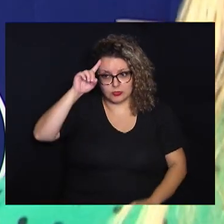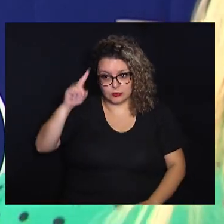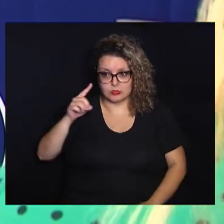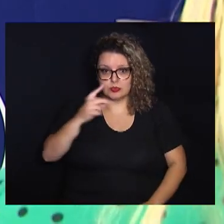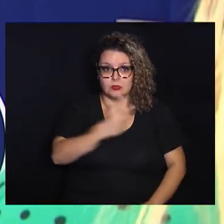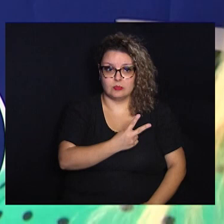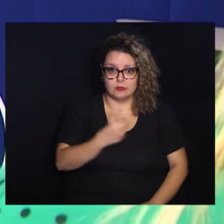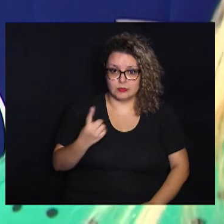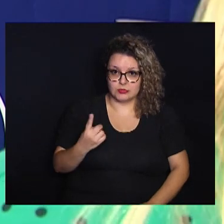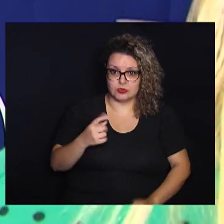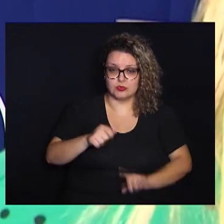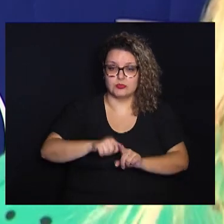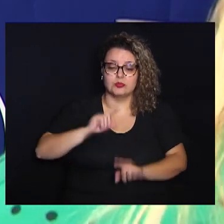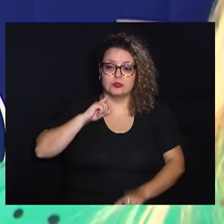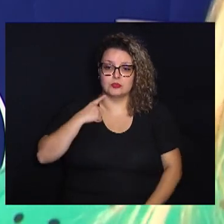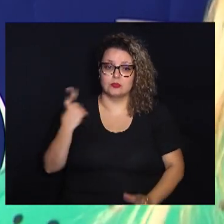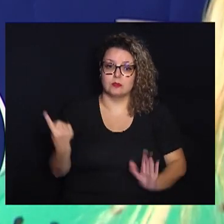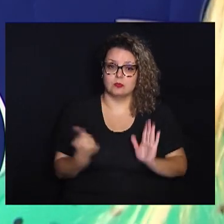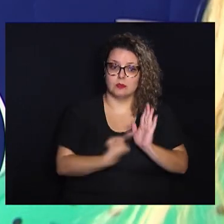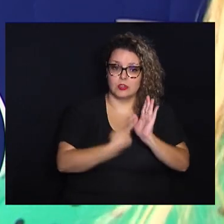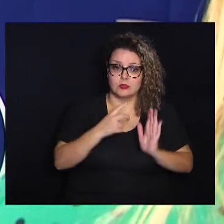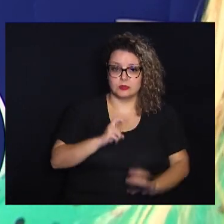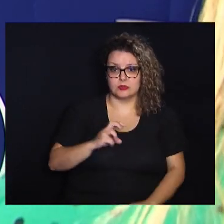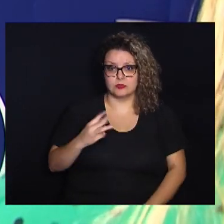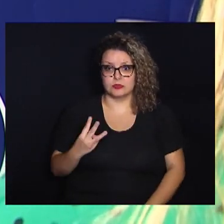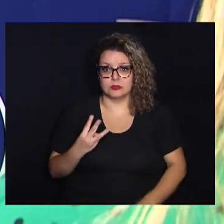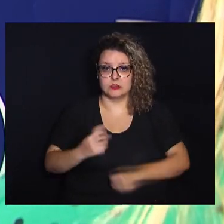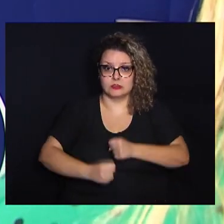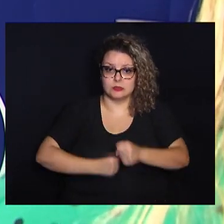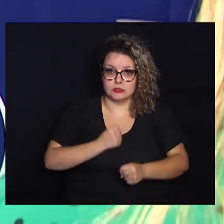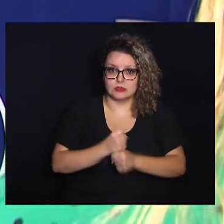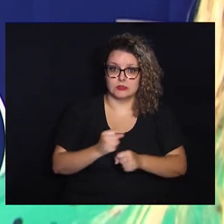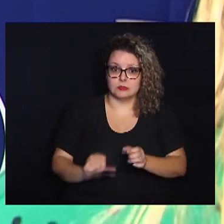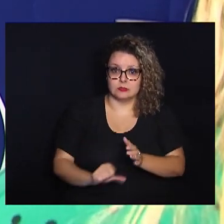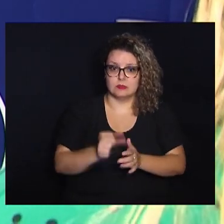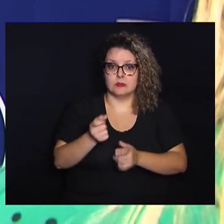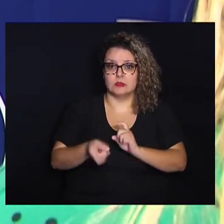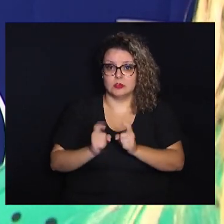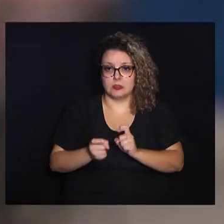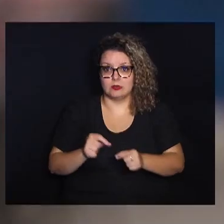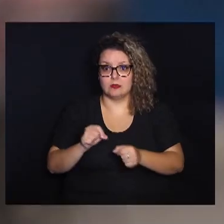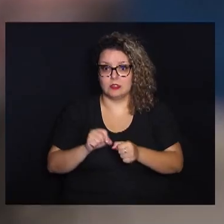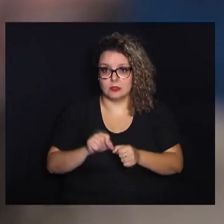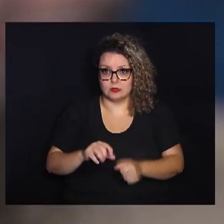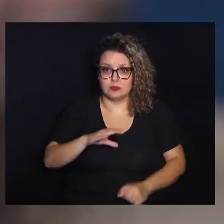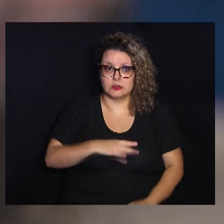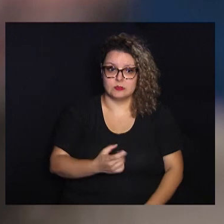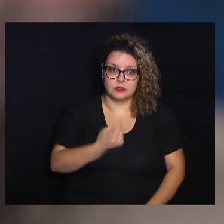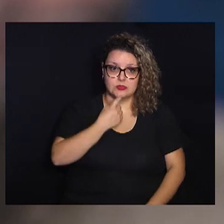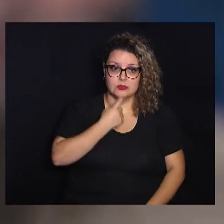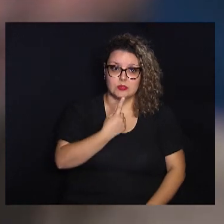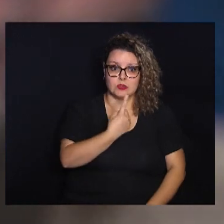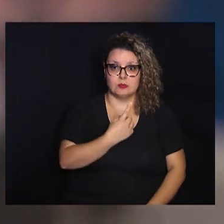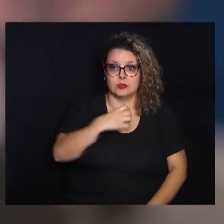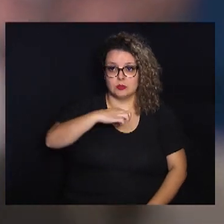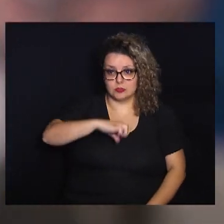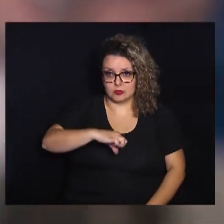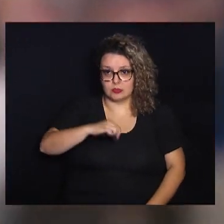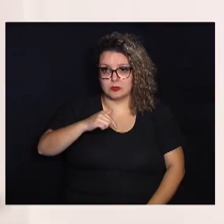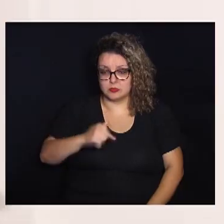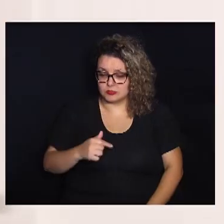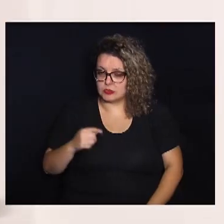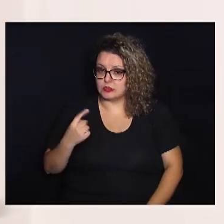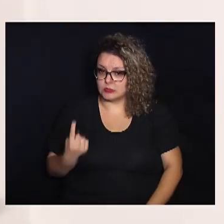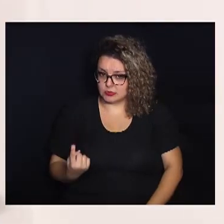de maio marca os 53 anos da primeira reunião feita no município de Campinas, em